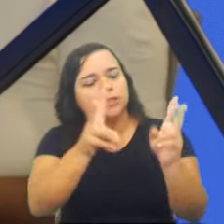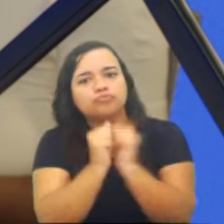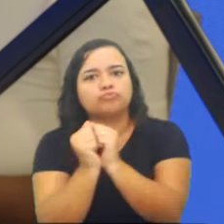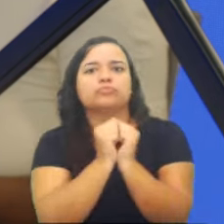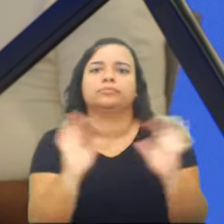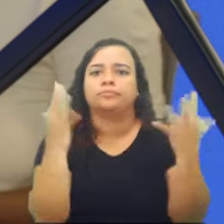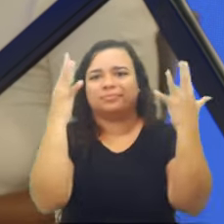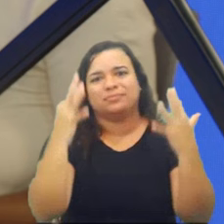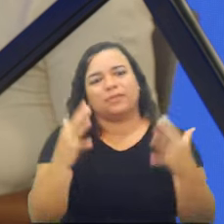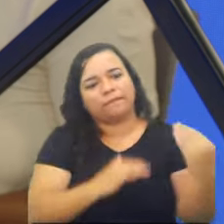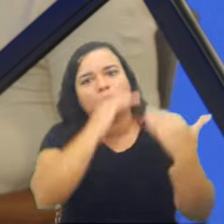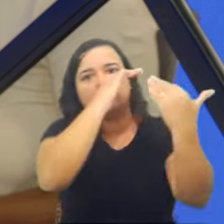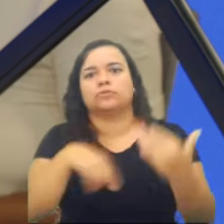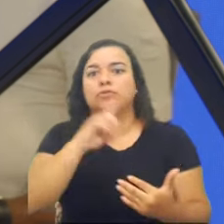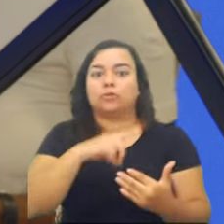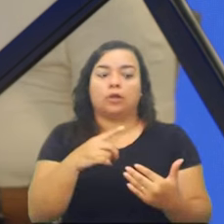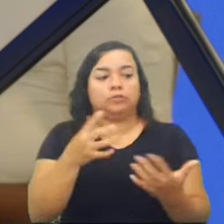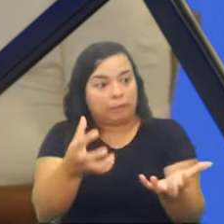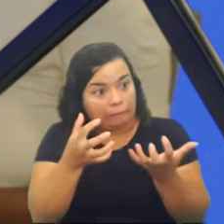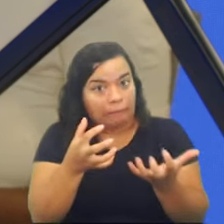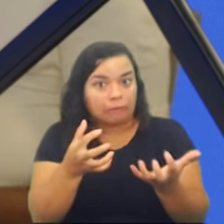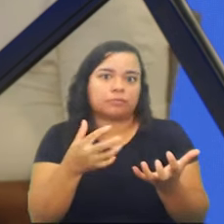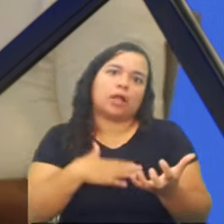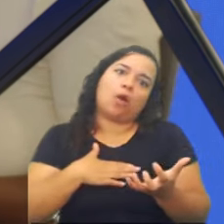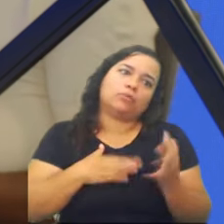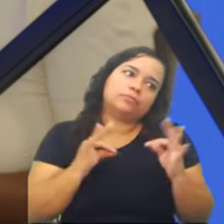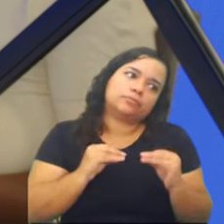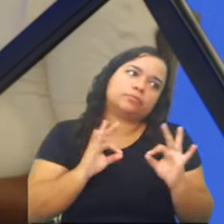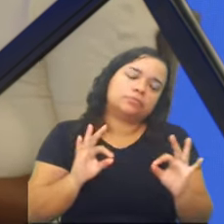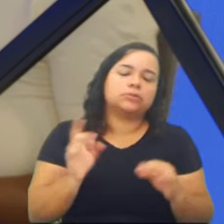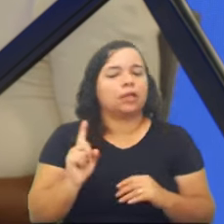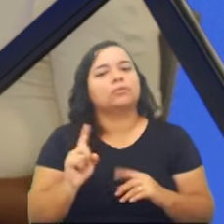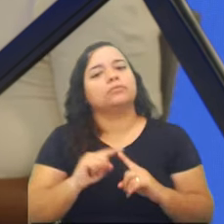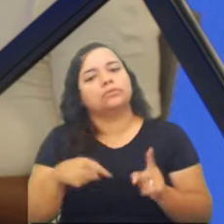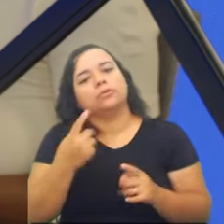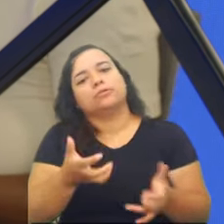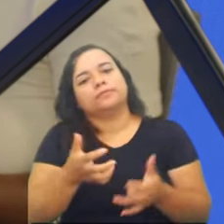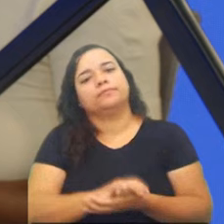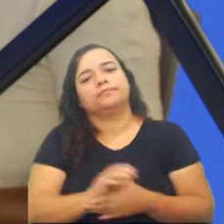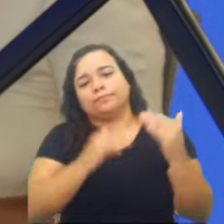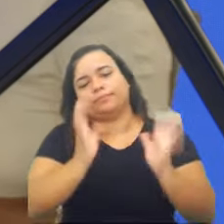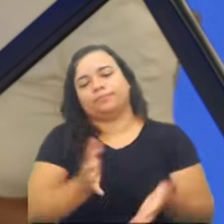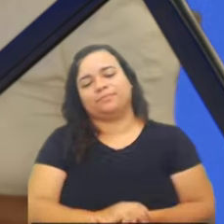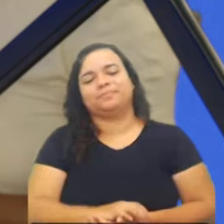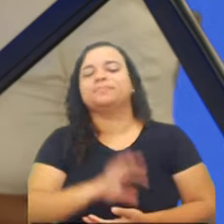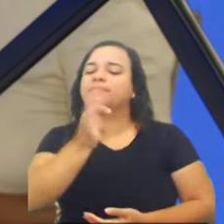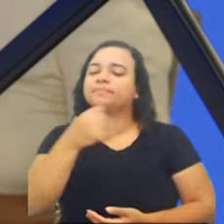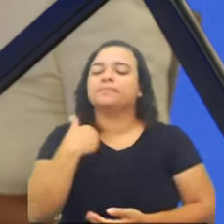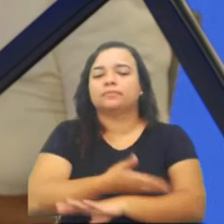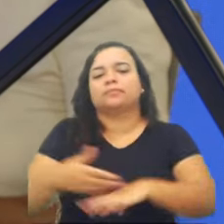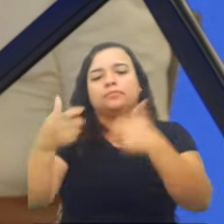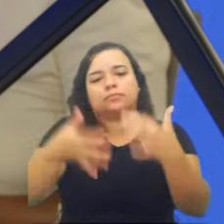avanços não é o que a gente queria gostaria ainda mas a gente avançou bastante é e eu eu costumo dizer uma coisa